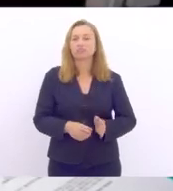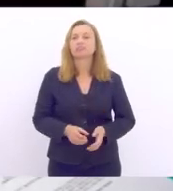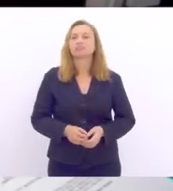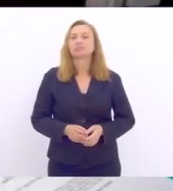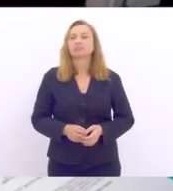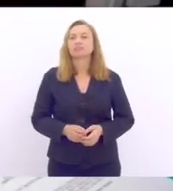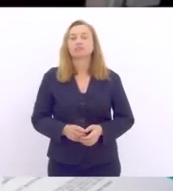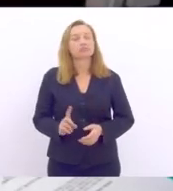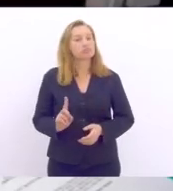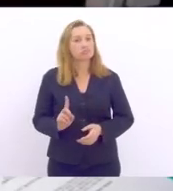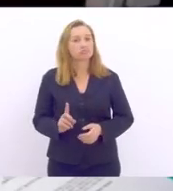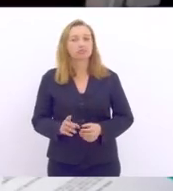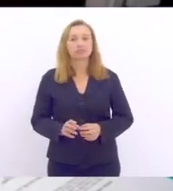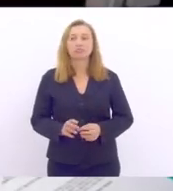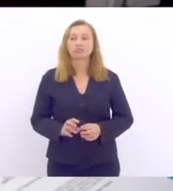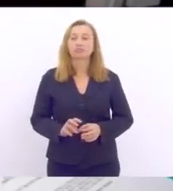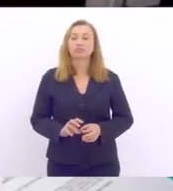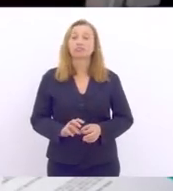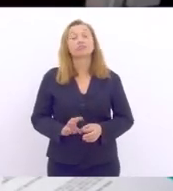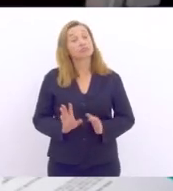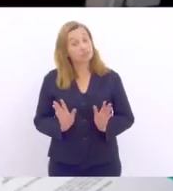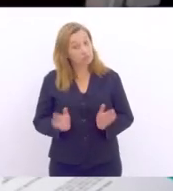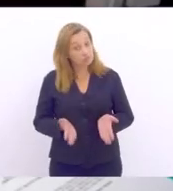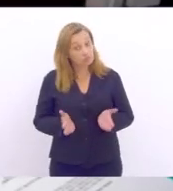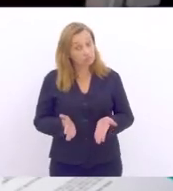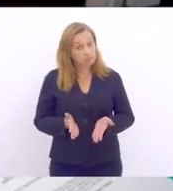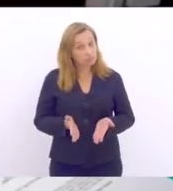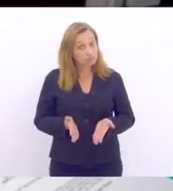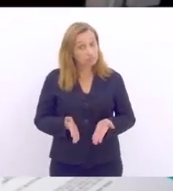Penal, de modo algum. Agora, não dá